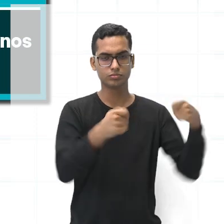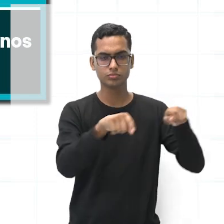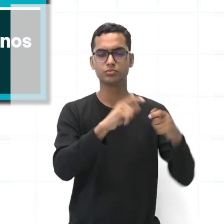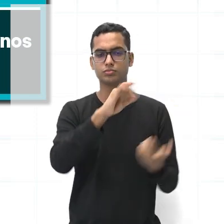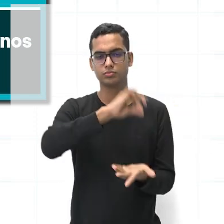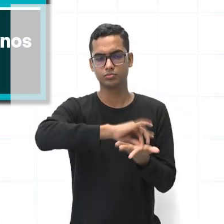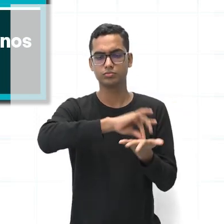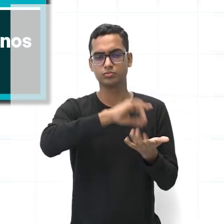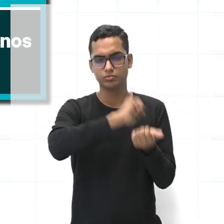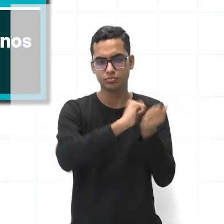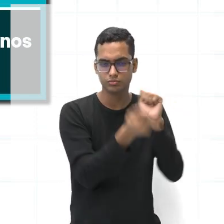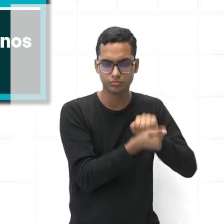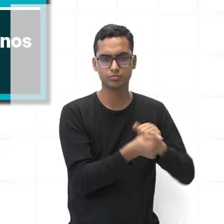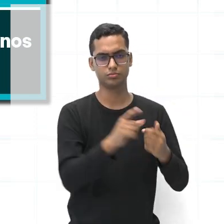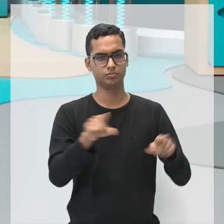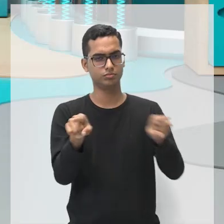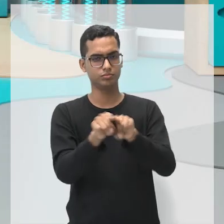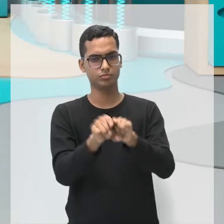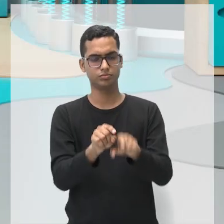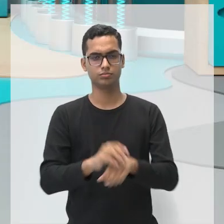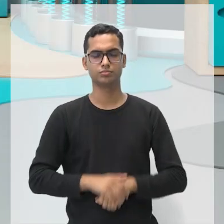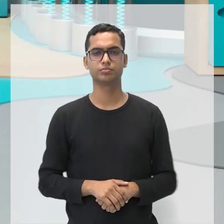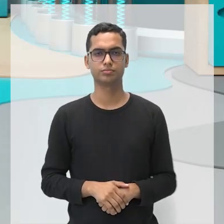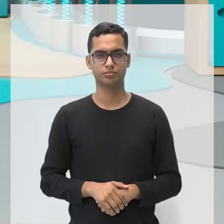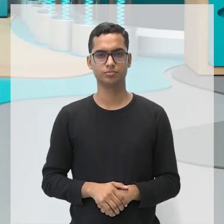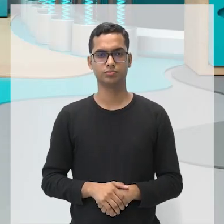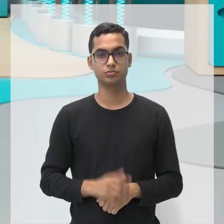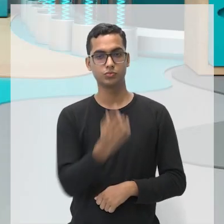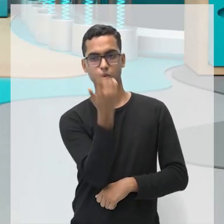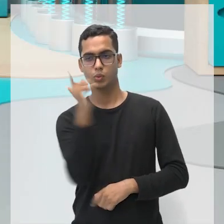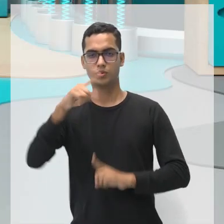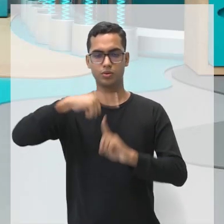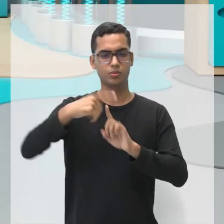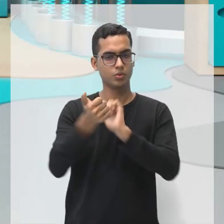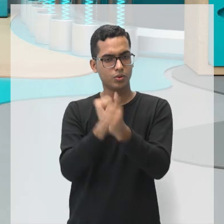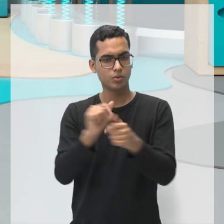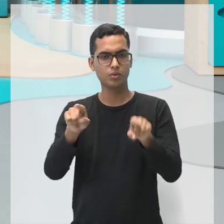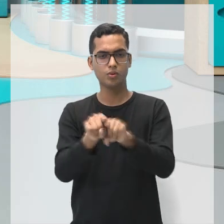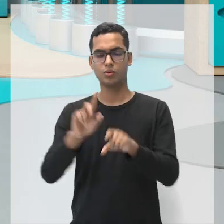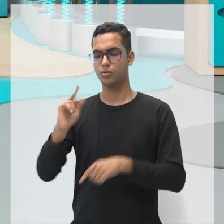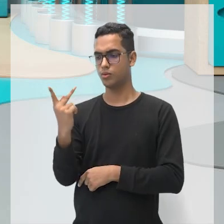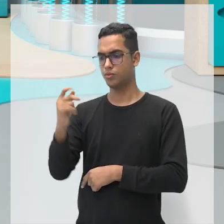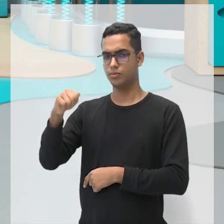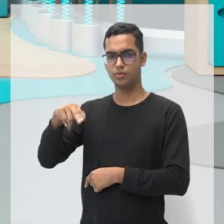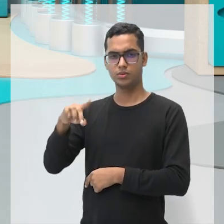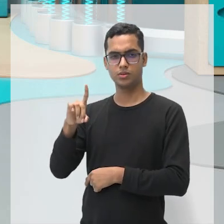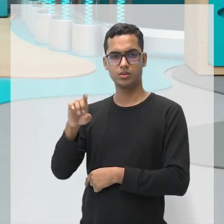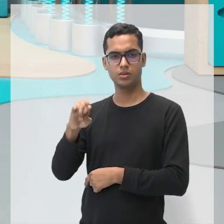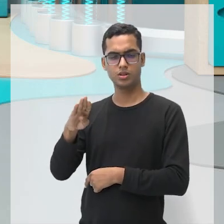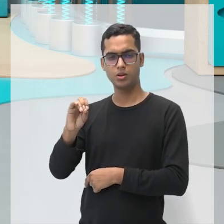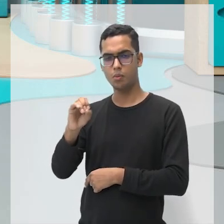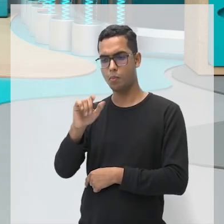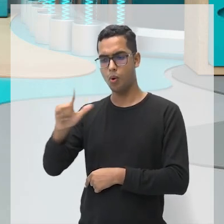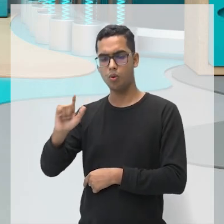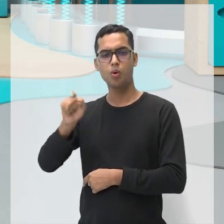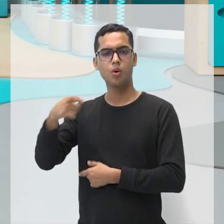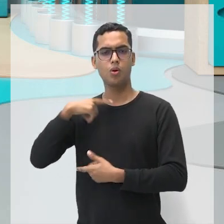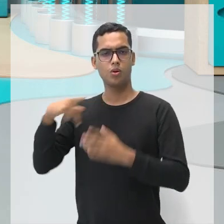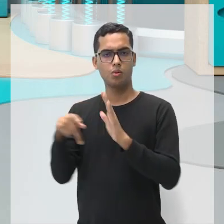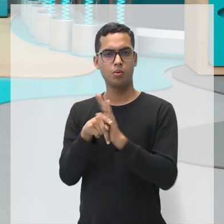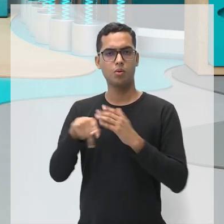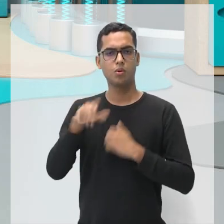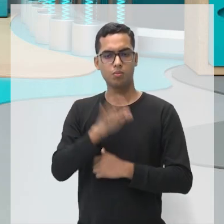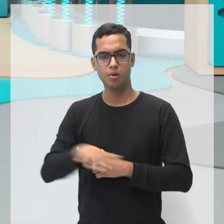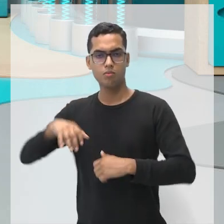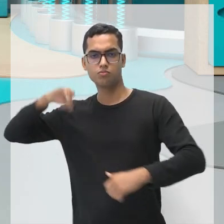teve a oportunidade de conhecer nas nossas aulas foi o handebol. Né? A gente iniciou ali entendendo um pouco da